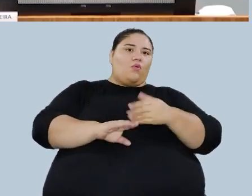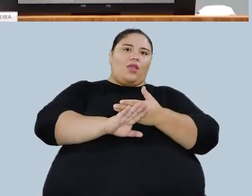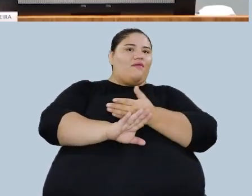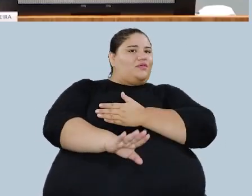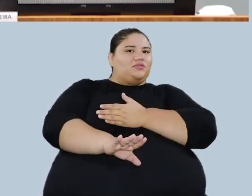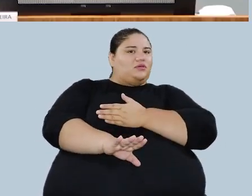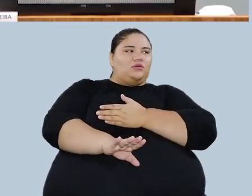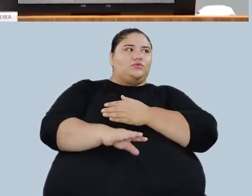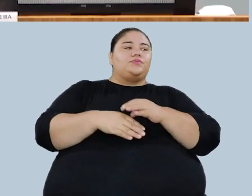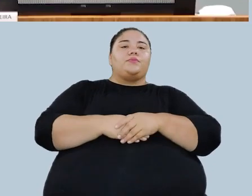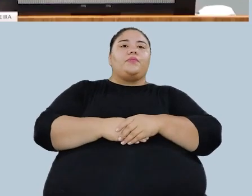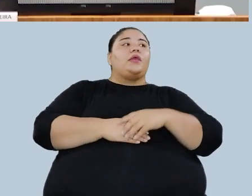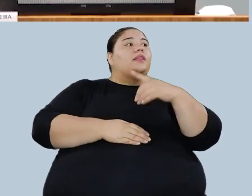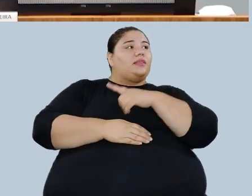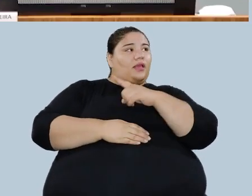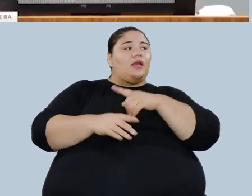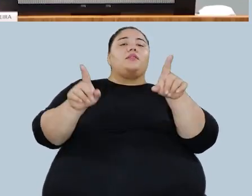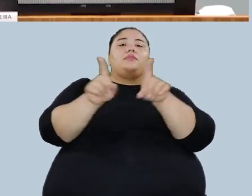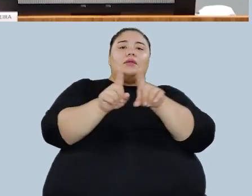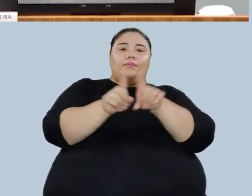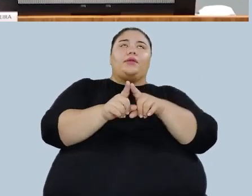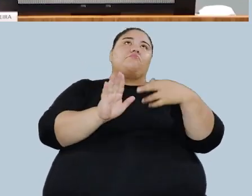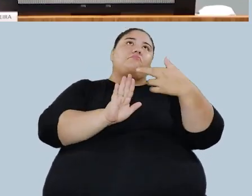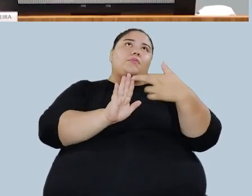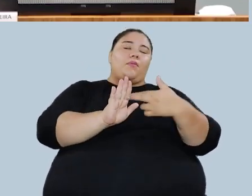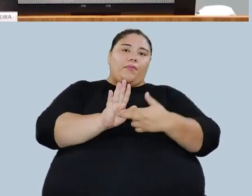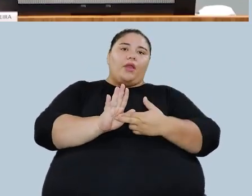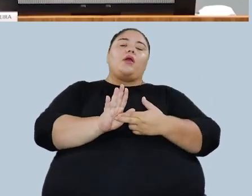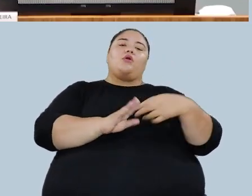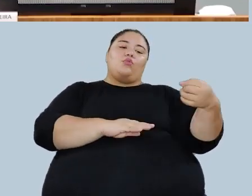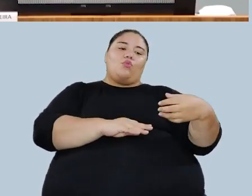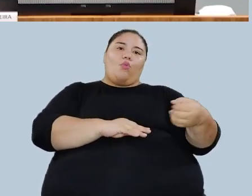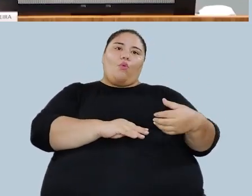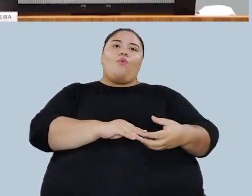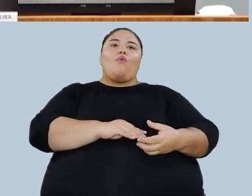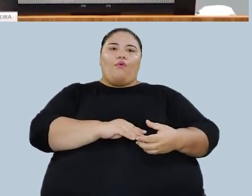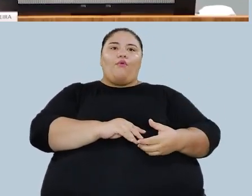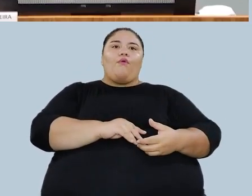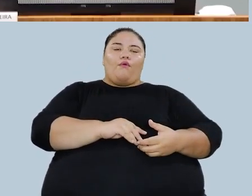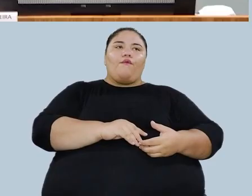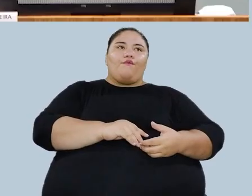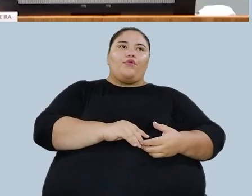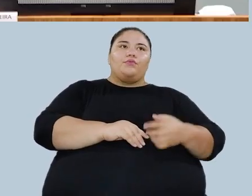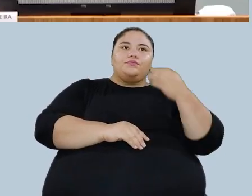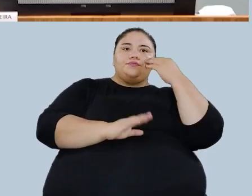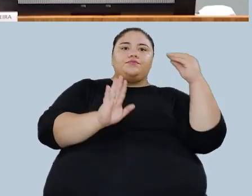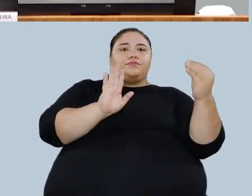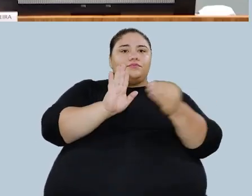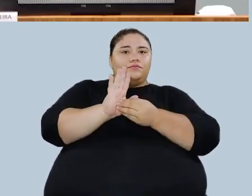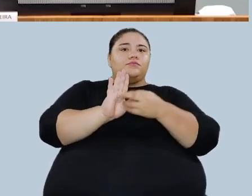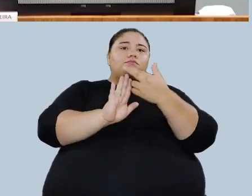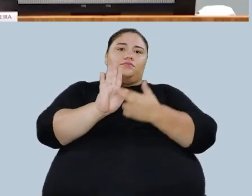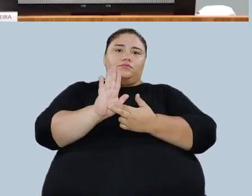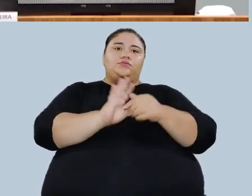é afastado dele, e terá nessas aquisições as regras previstas no